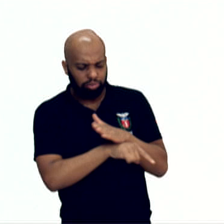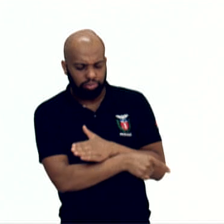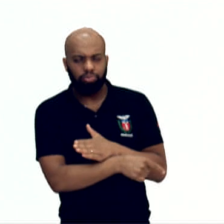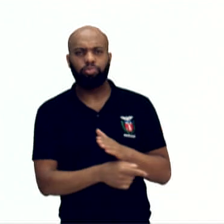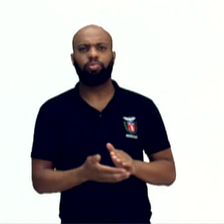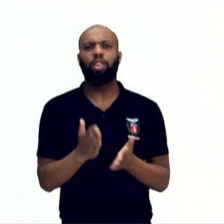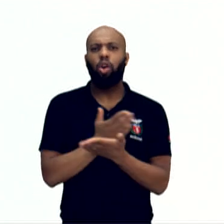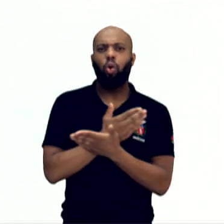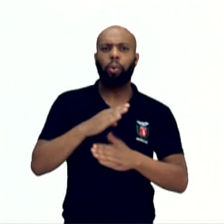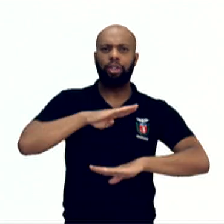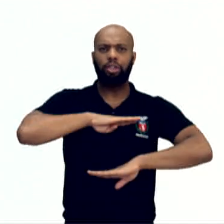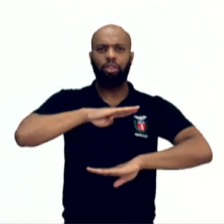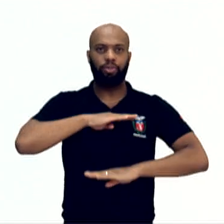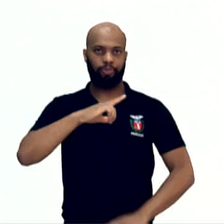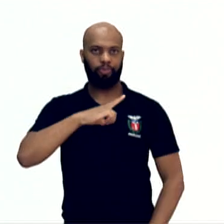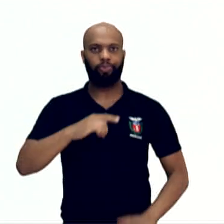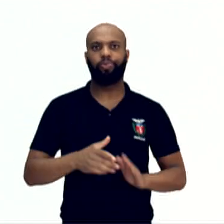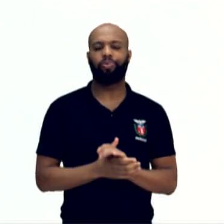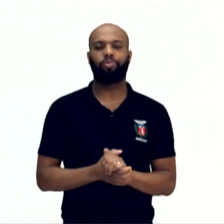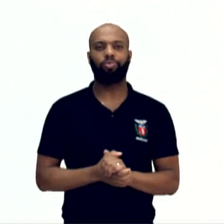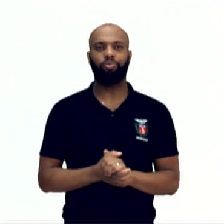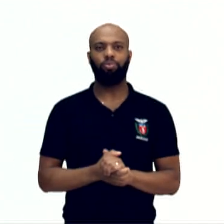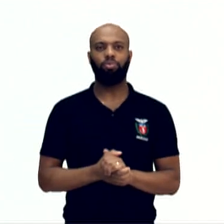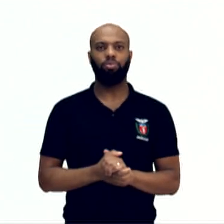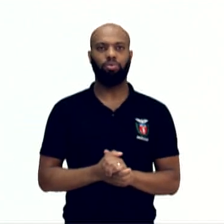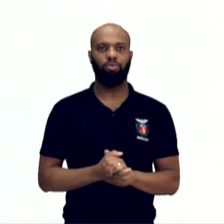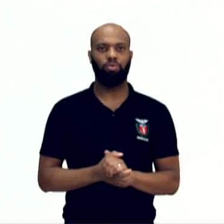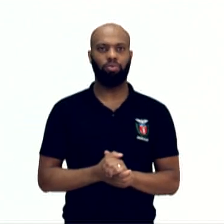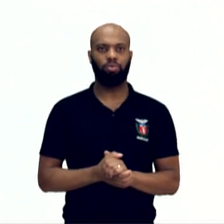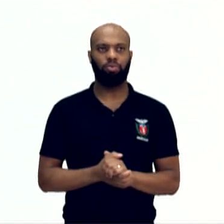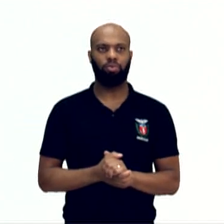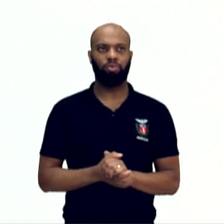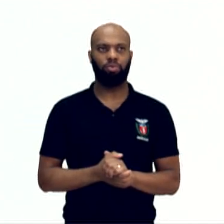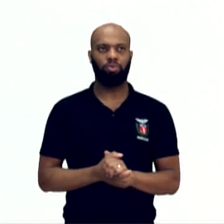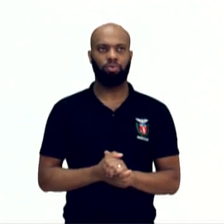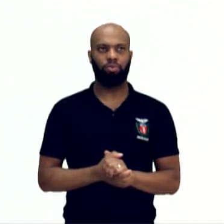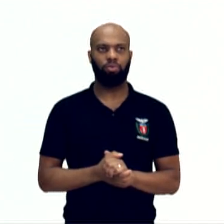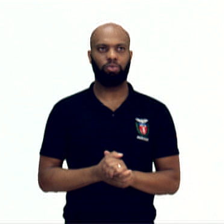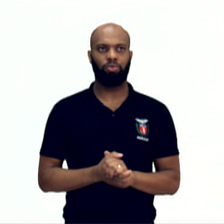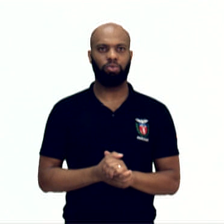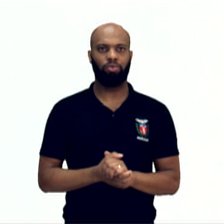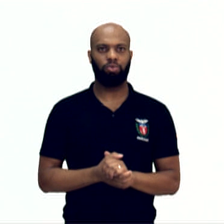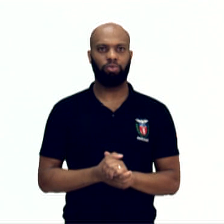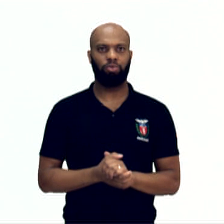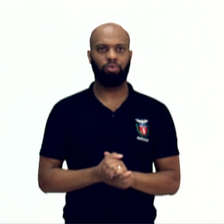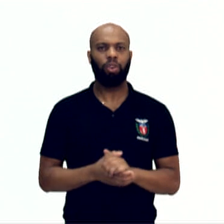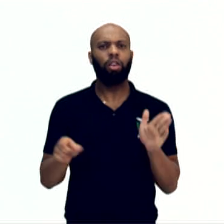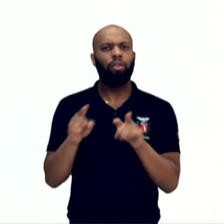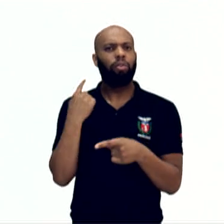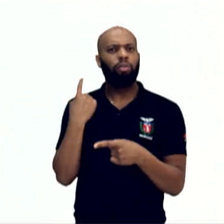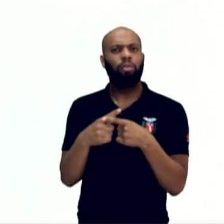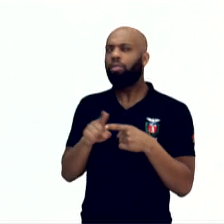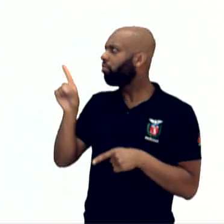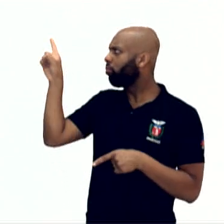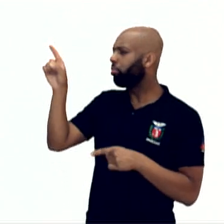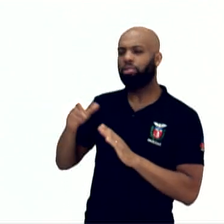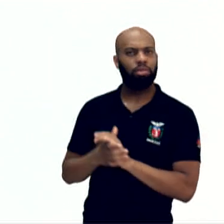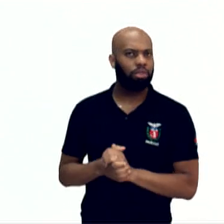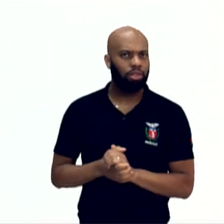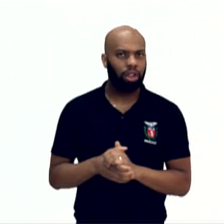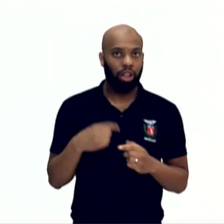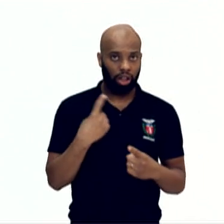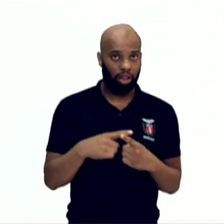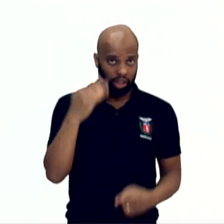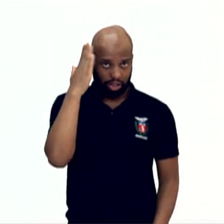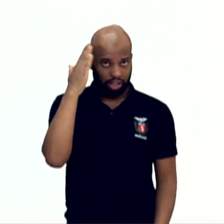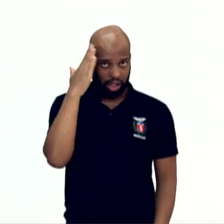desmistificando algumas situações aqui. Quantos e quais são os países hispanohablantes? Por que essa reflexão? Para sabermos o